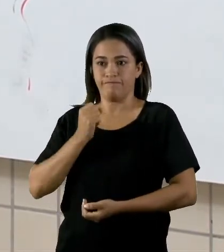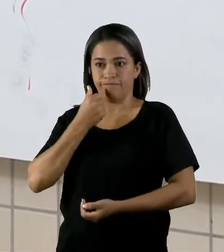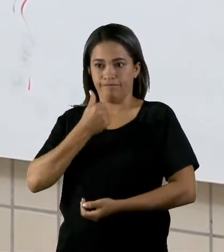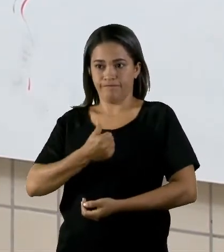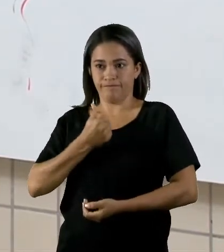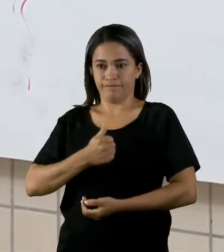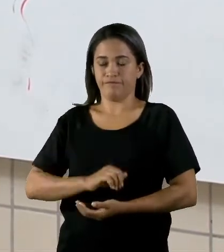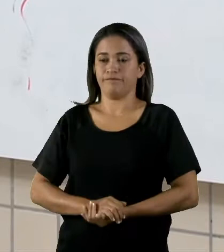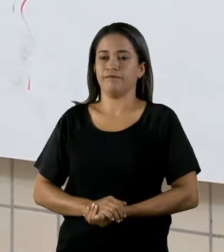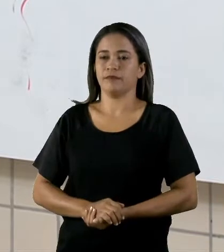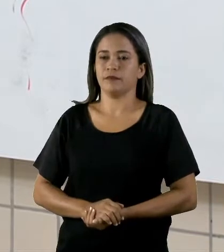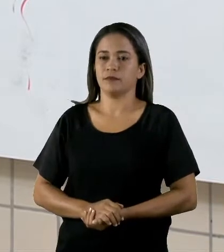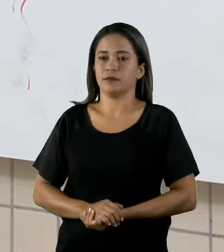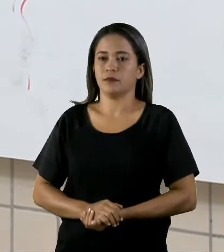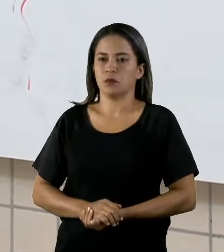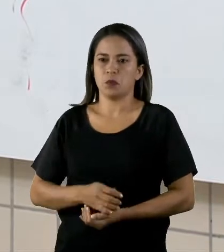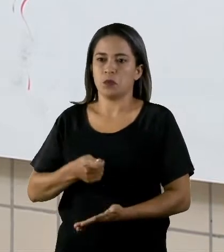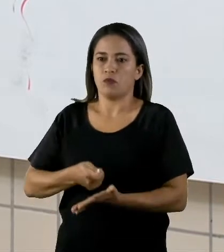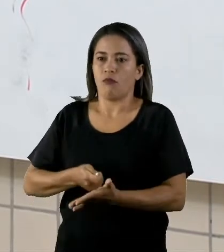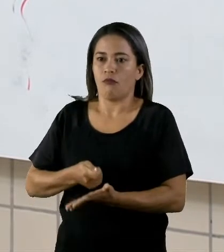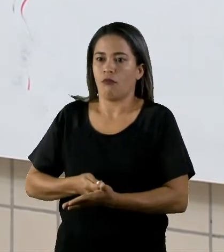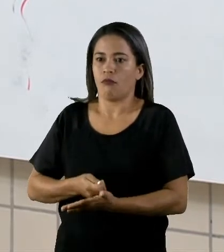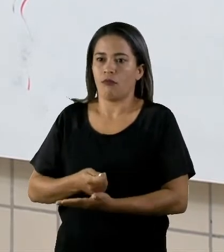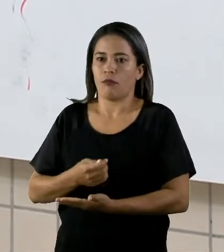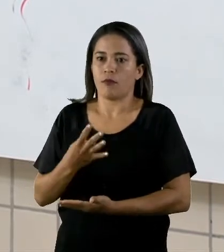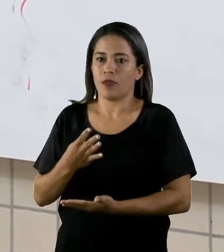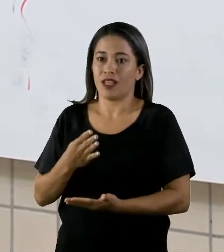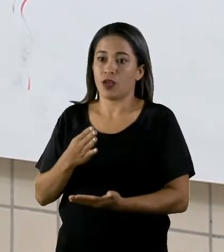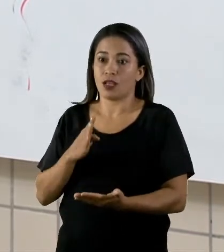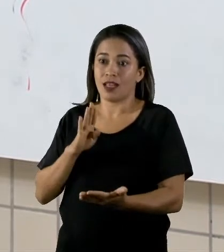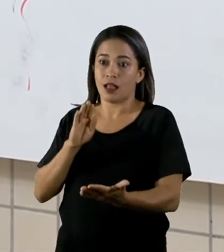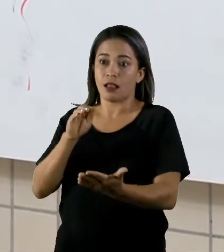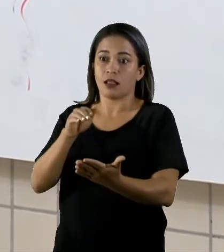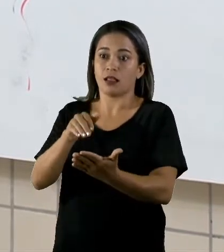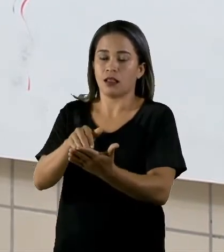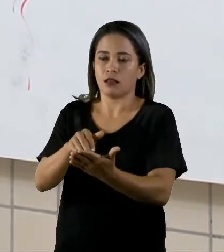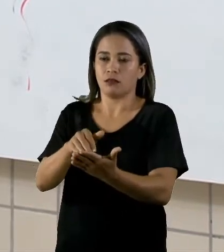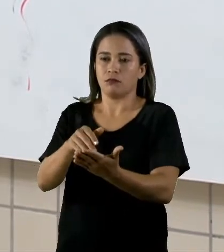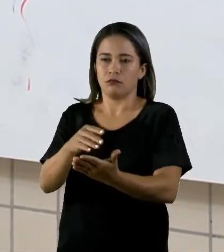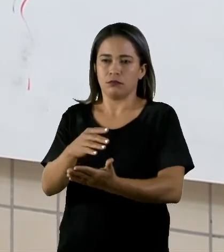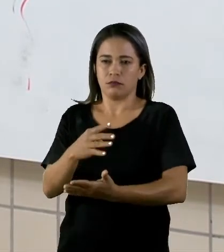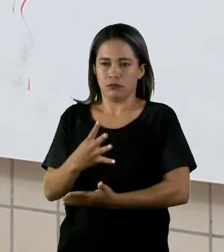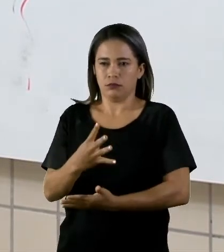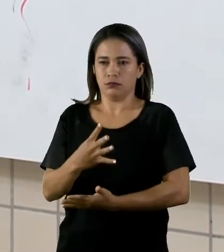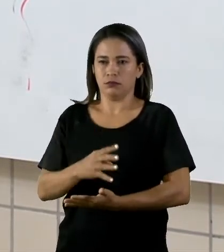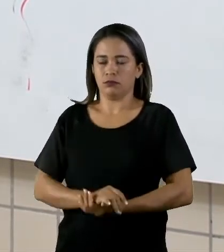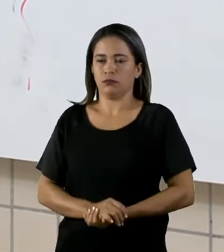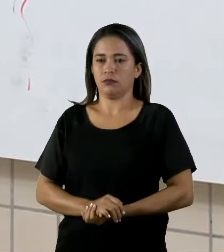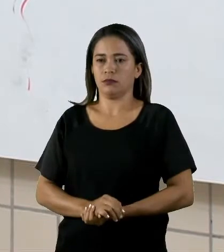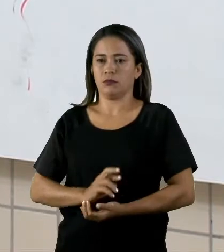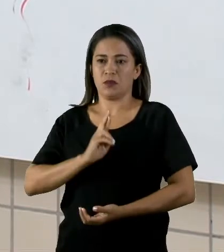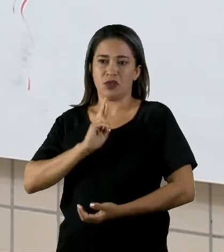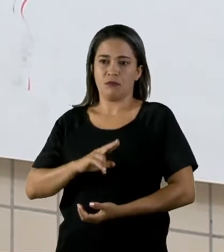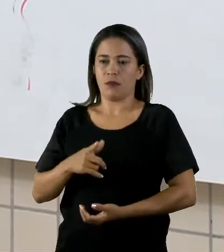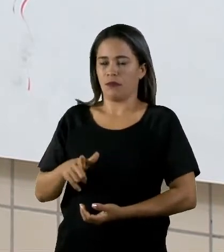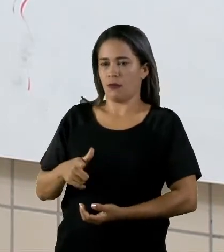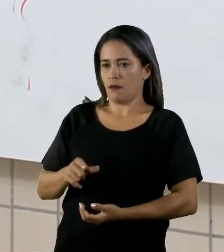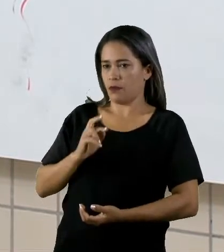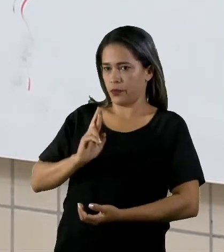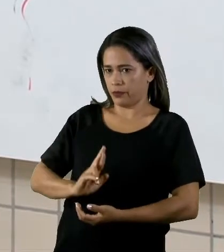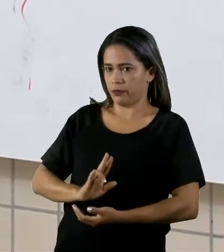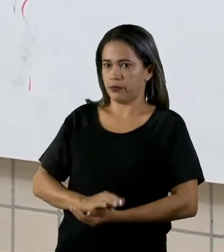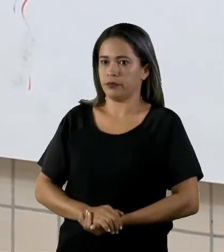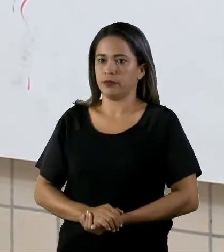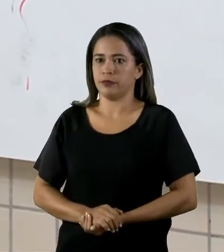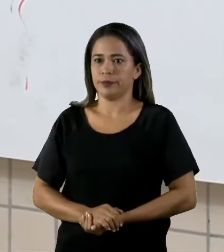tem que ser 4, no máximo 4, ok? Como também pode nem ter resposta. Como